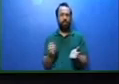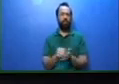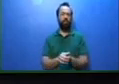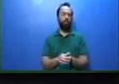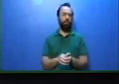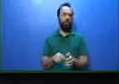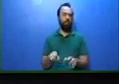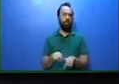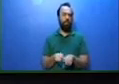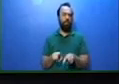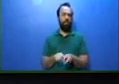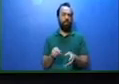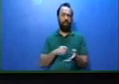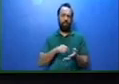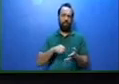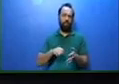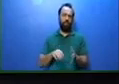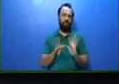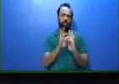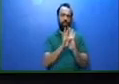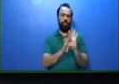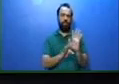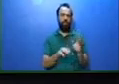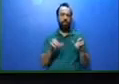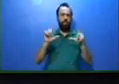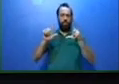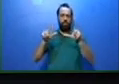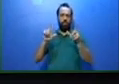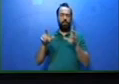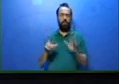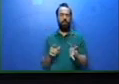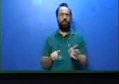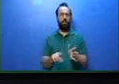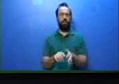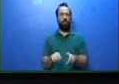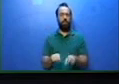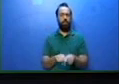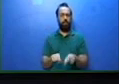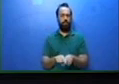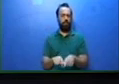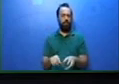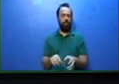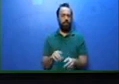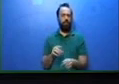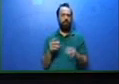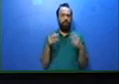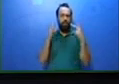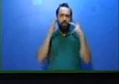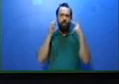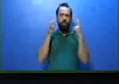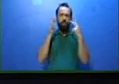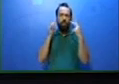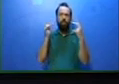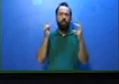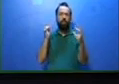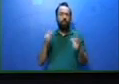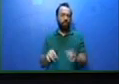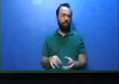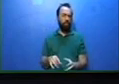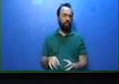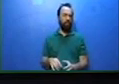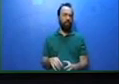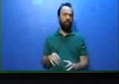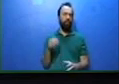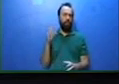Banana. Também escreveu textos para TV, teatro e cinema. Em 2010, publicou o livro em